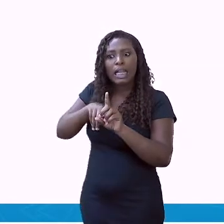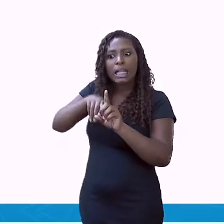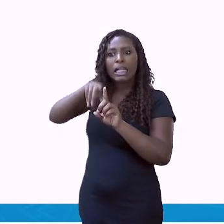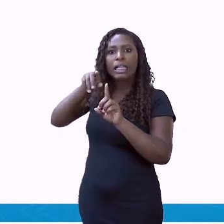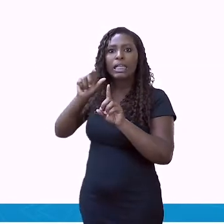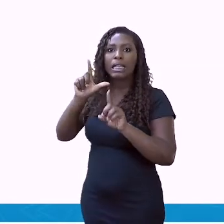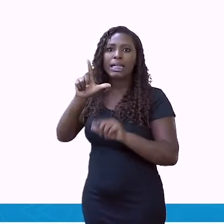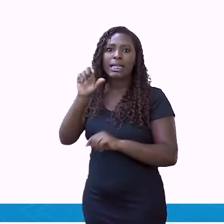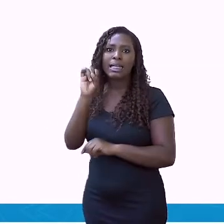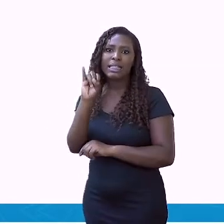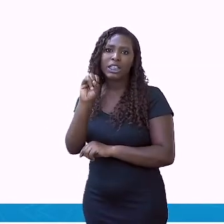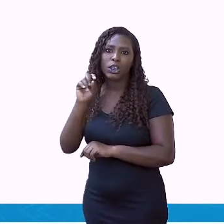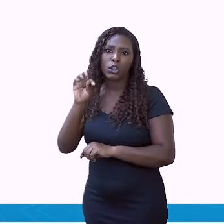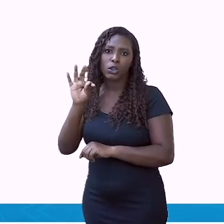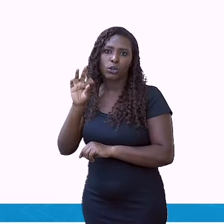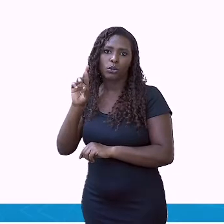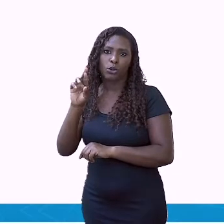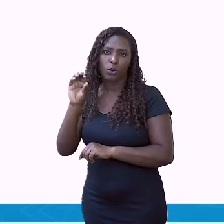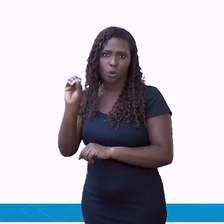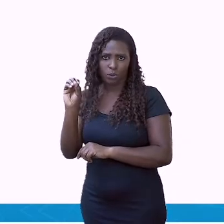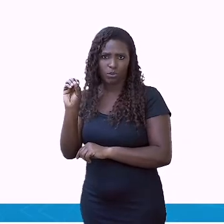habitantes.